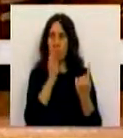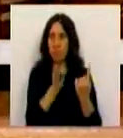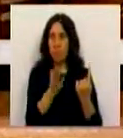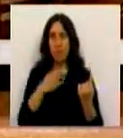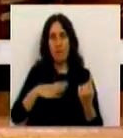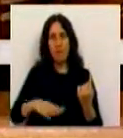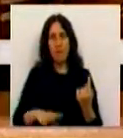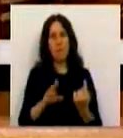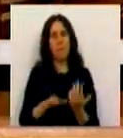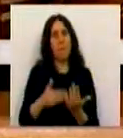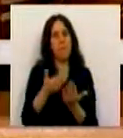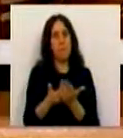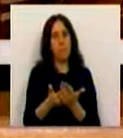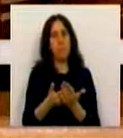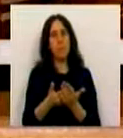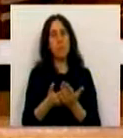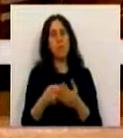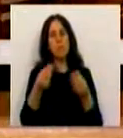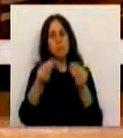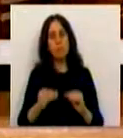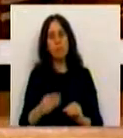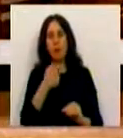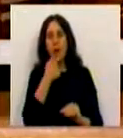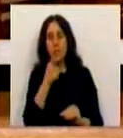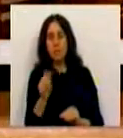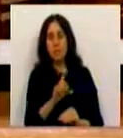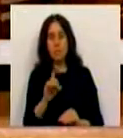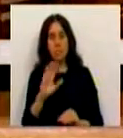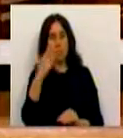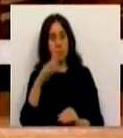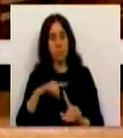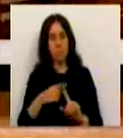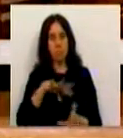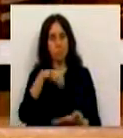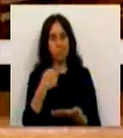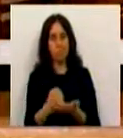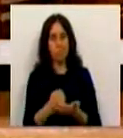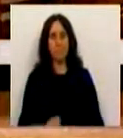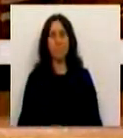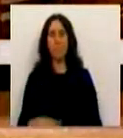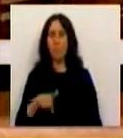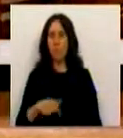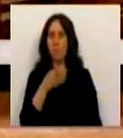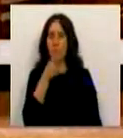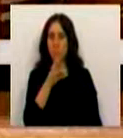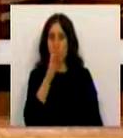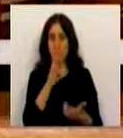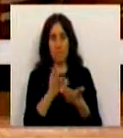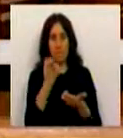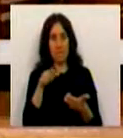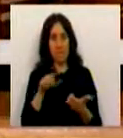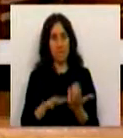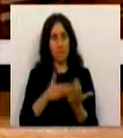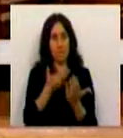pretenderia ter esta proposta concluída no final do primeiro semestre deste ano. Por hoje, realça apenas que, se esta proposta da iniciativa do PS